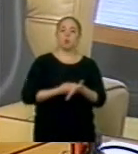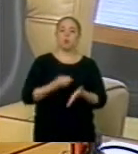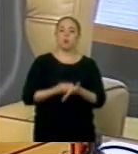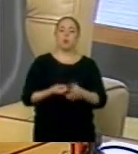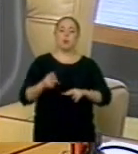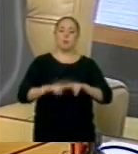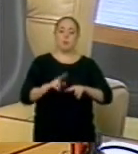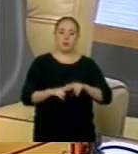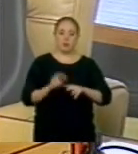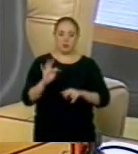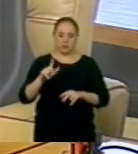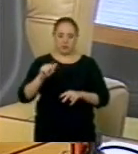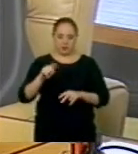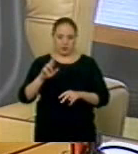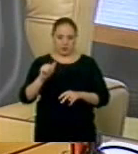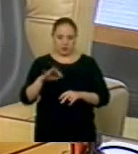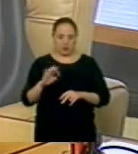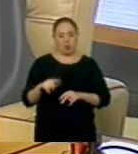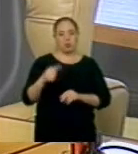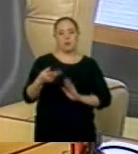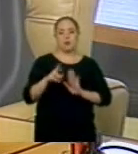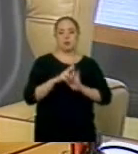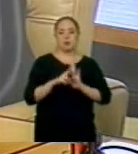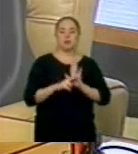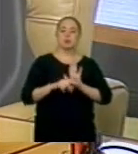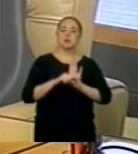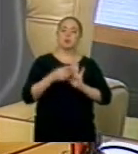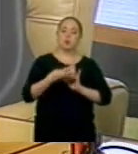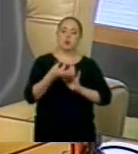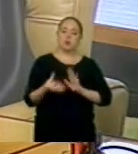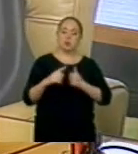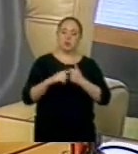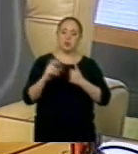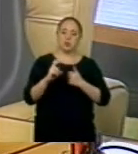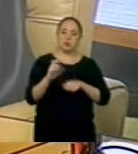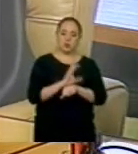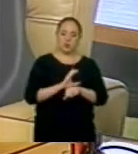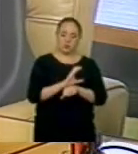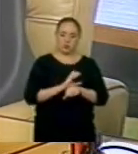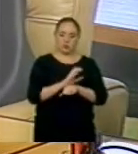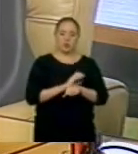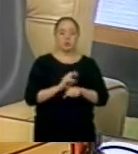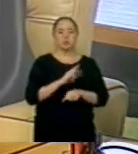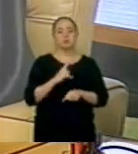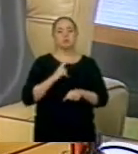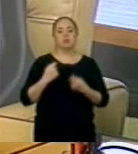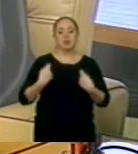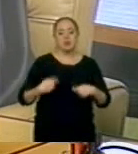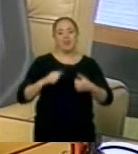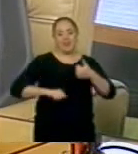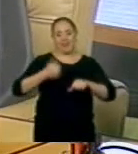prisão em flagrante após o advento da regra do inciso 46 do artigo 5º da Constituição passa necessariamente pela